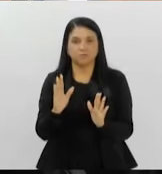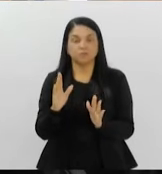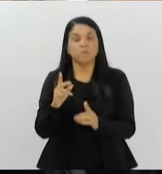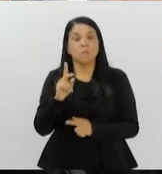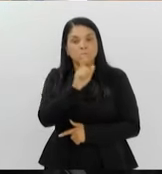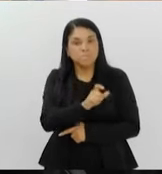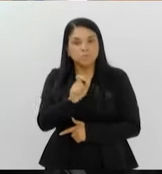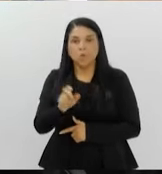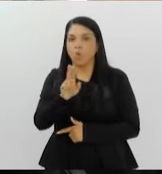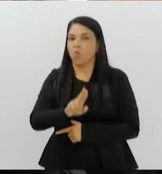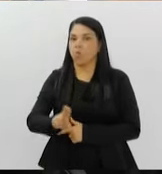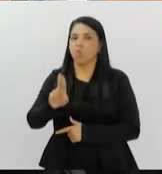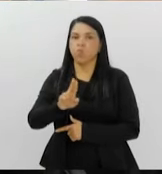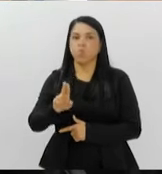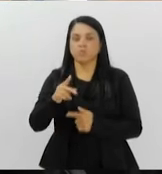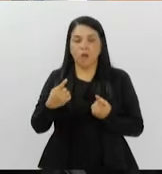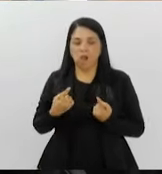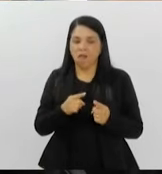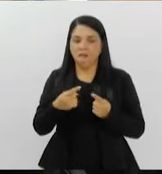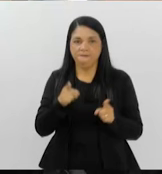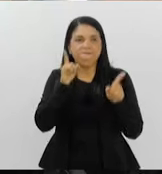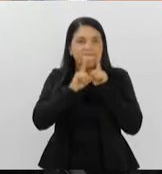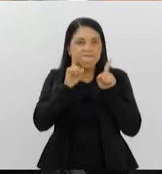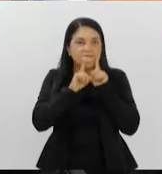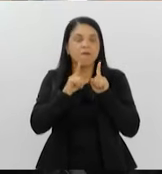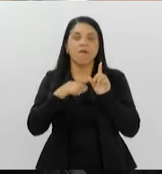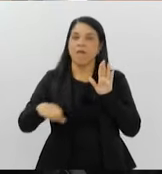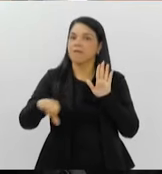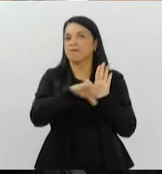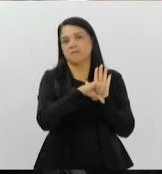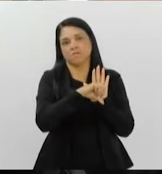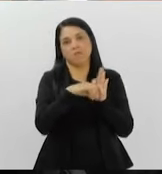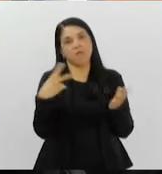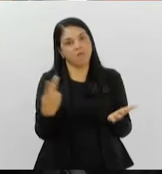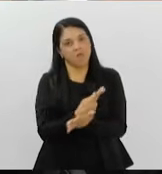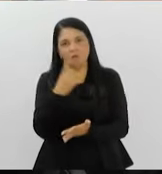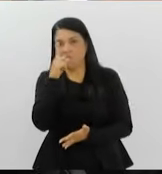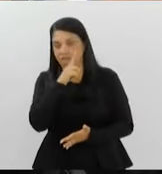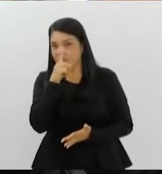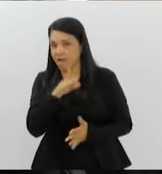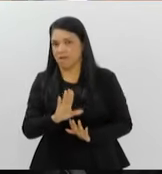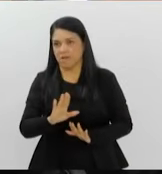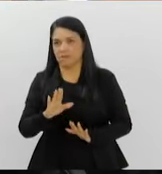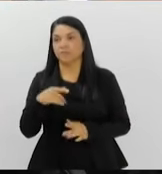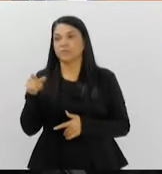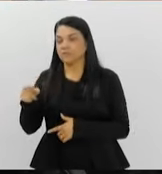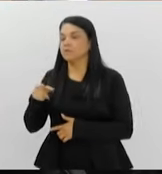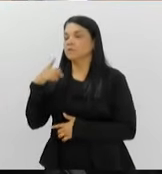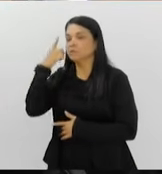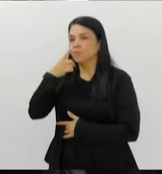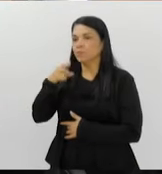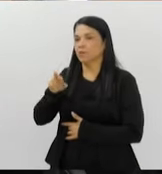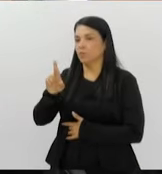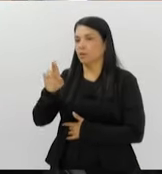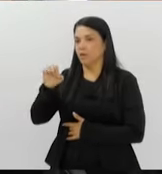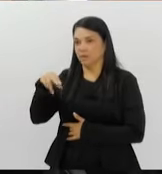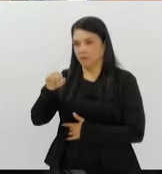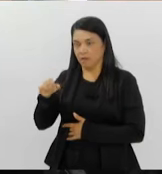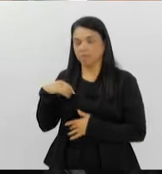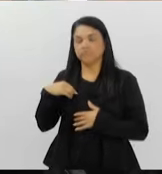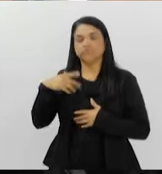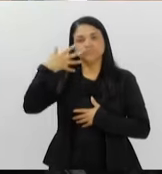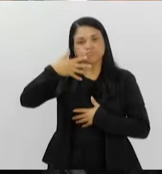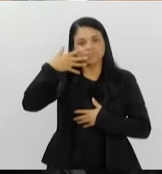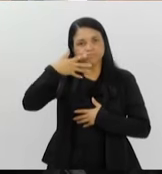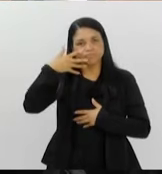tipo de provocação está cometendo um erro e está cometendo um crime. Então, por favor, deputado Renan, conclua a sua manifestação,